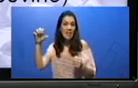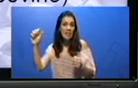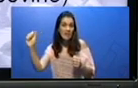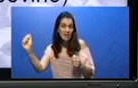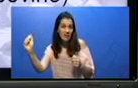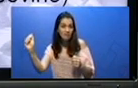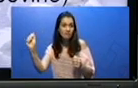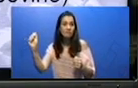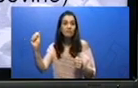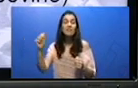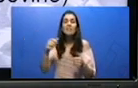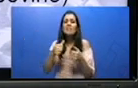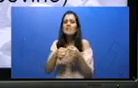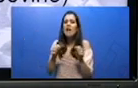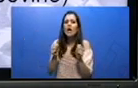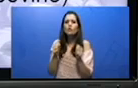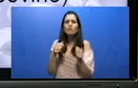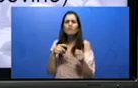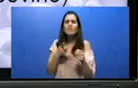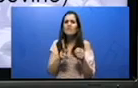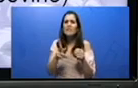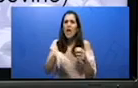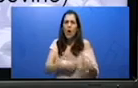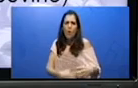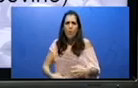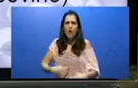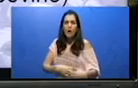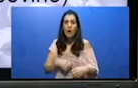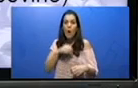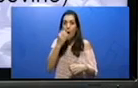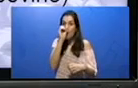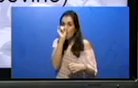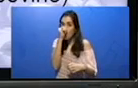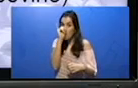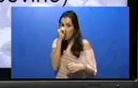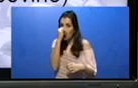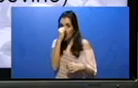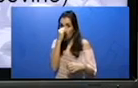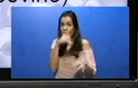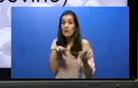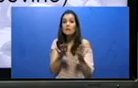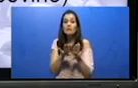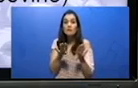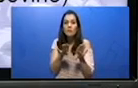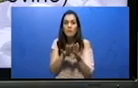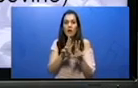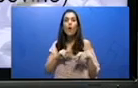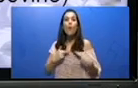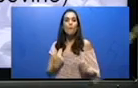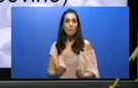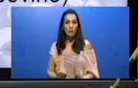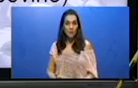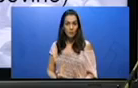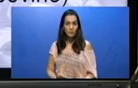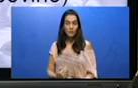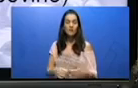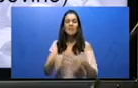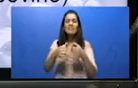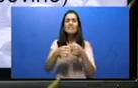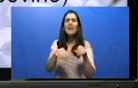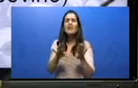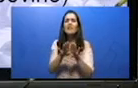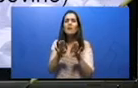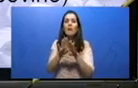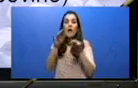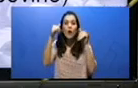em porcos e também pode infectar os seres humanos. E a Taenia saginata, que ela está presente tanto no gado bovino contaminado